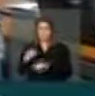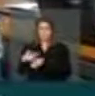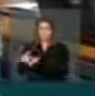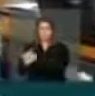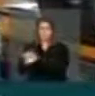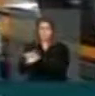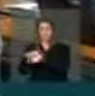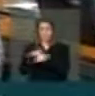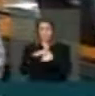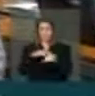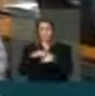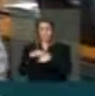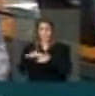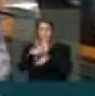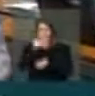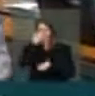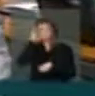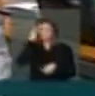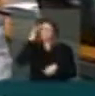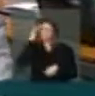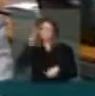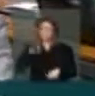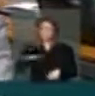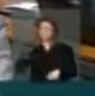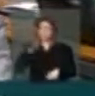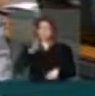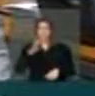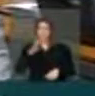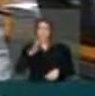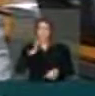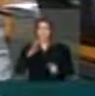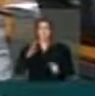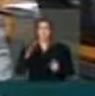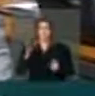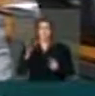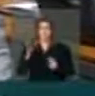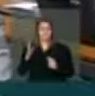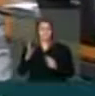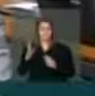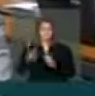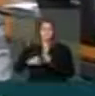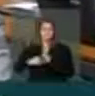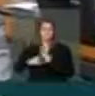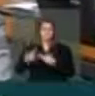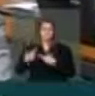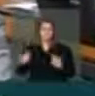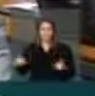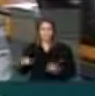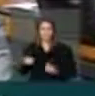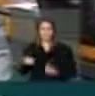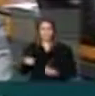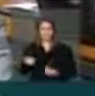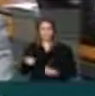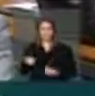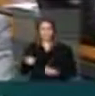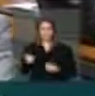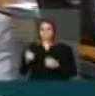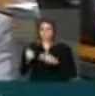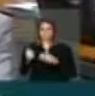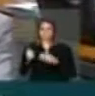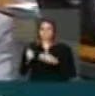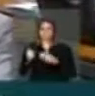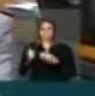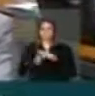com as entidades patronais e também com os sindicatos, tanto do ponto das entidades patronais, que se